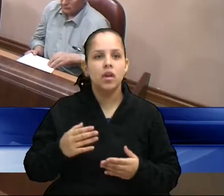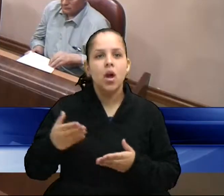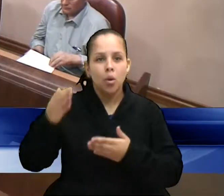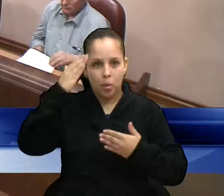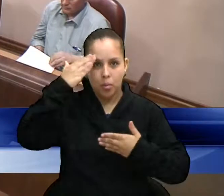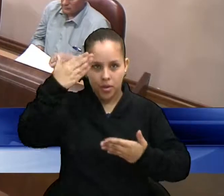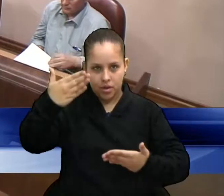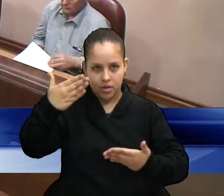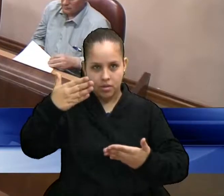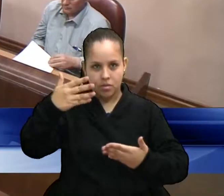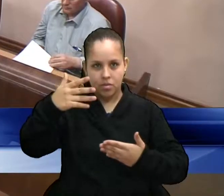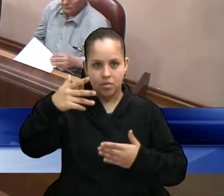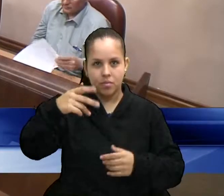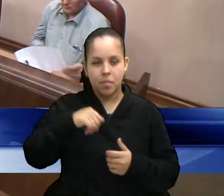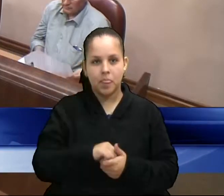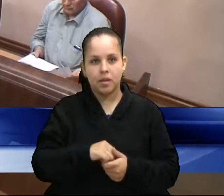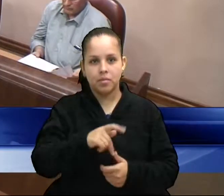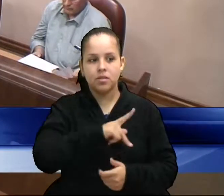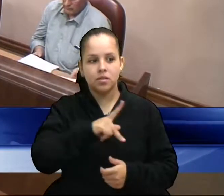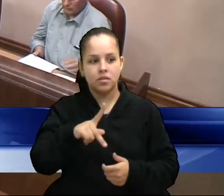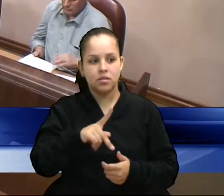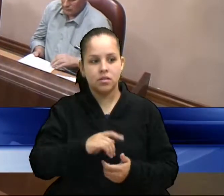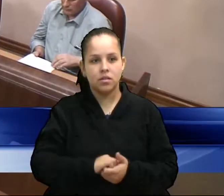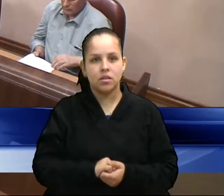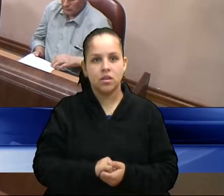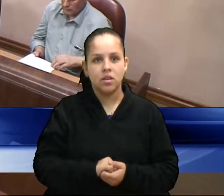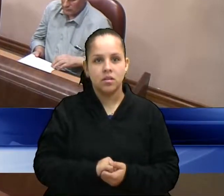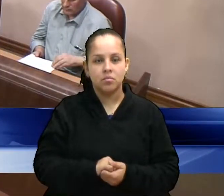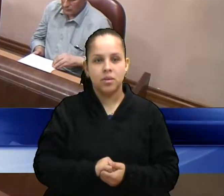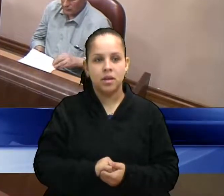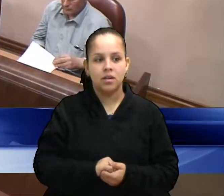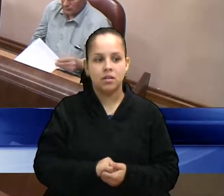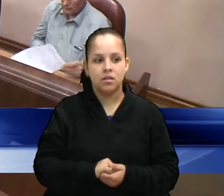Obrigado, presidente. Saúdo a vereadora Paula.